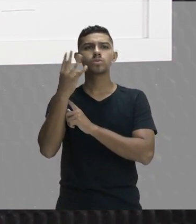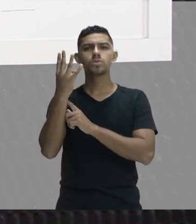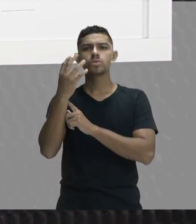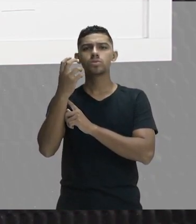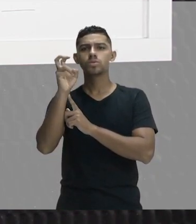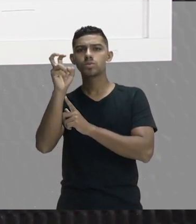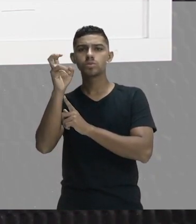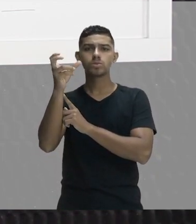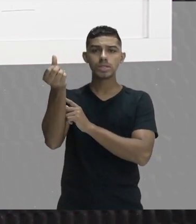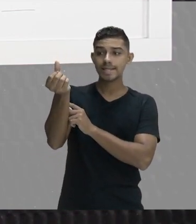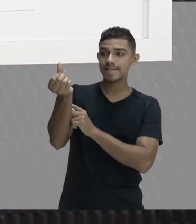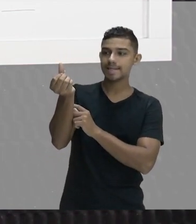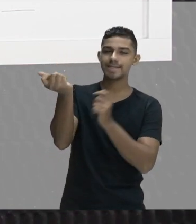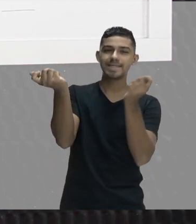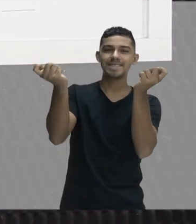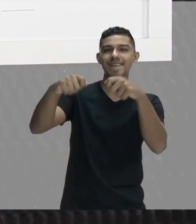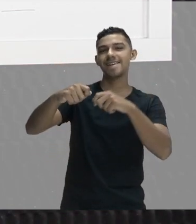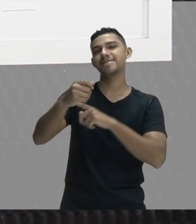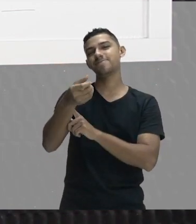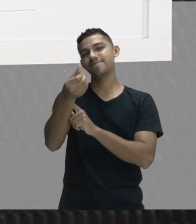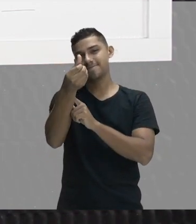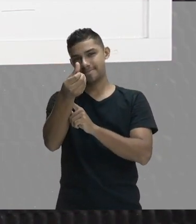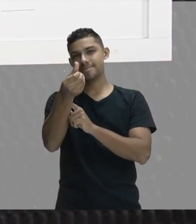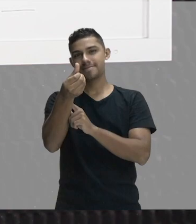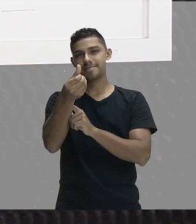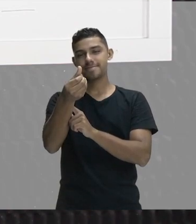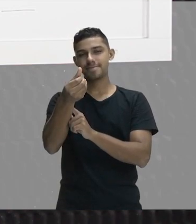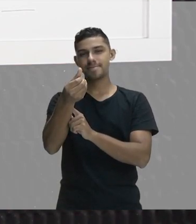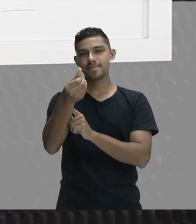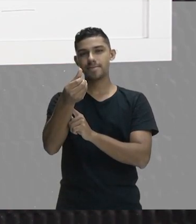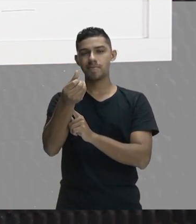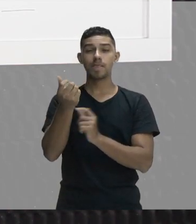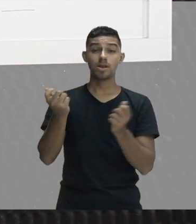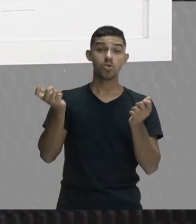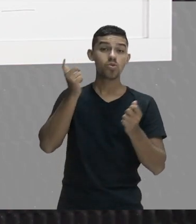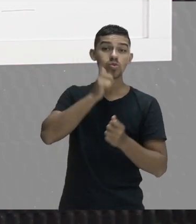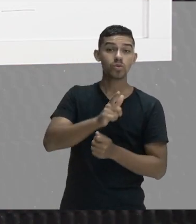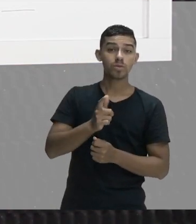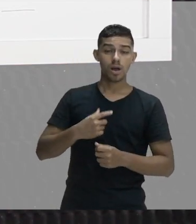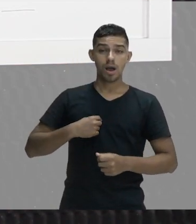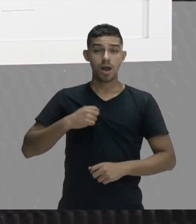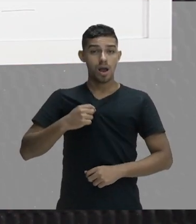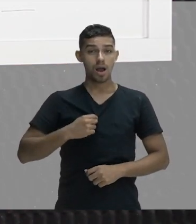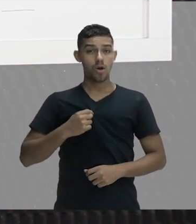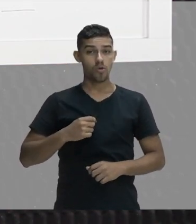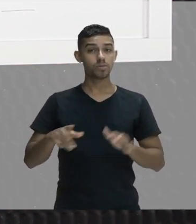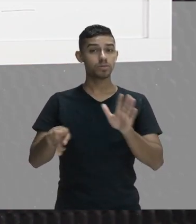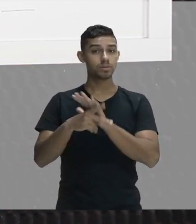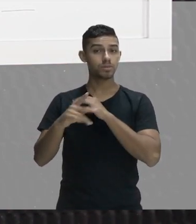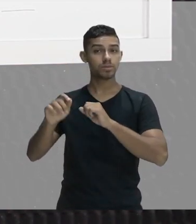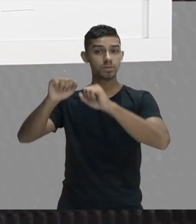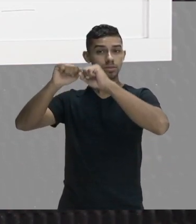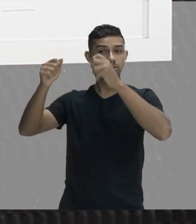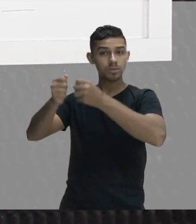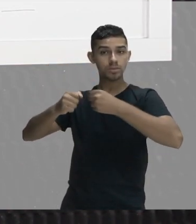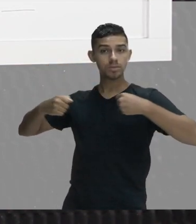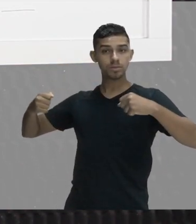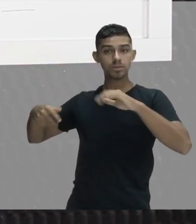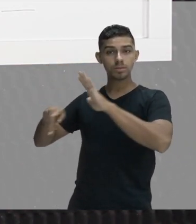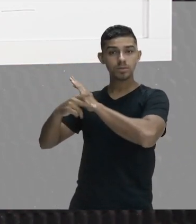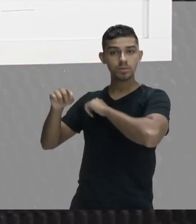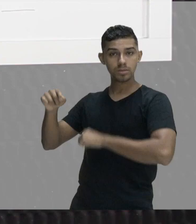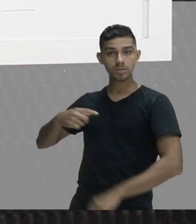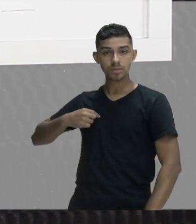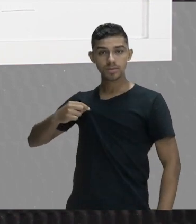5. Ele tem 6 formas diferentes de se vestir com as roupas que ele dispõe. Tá? 6